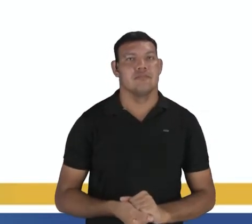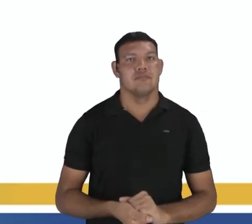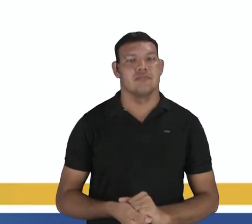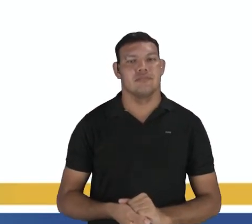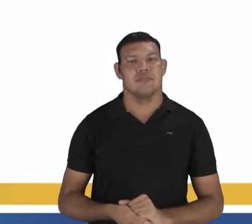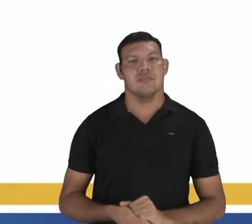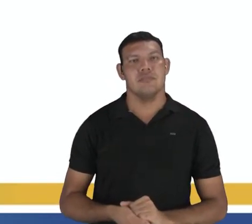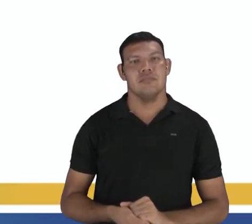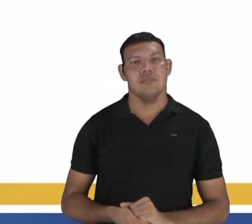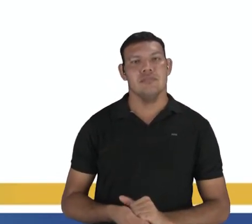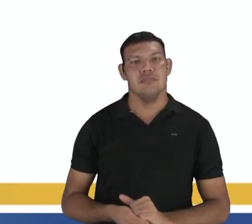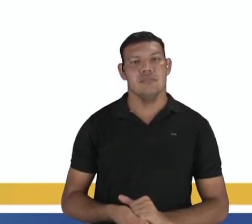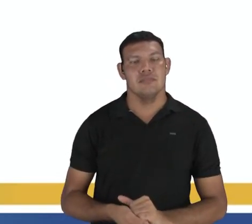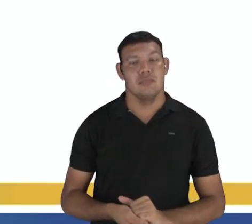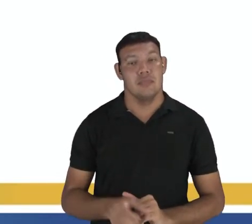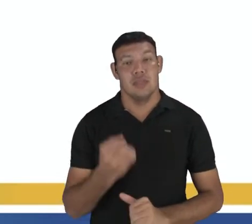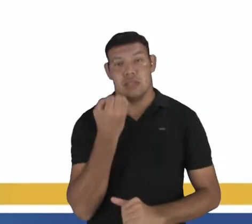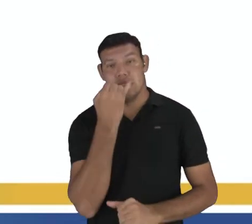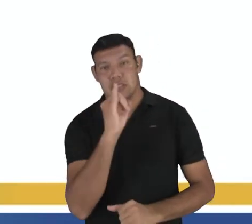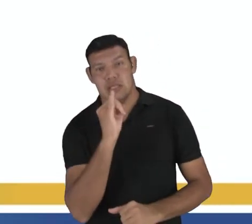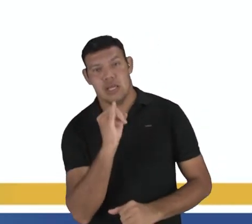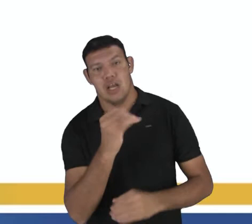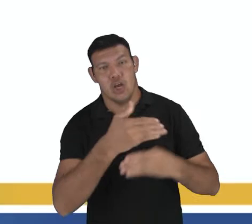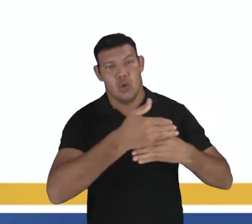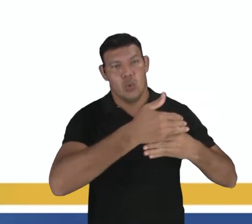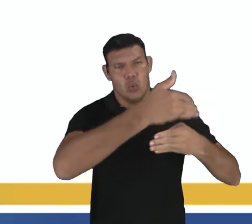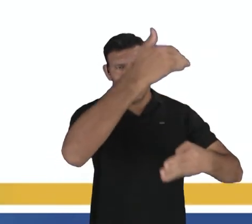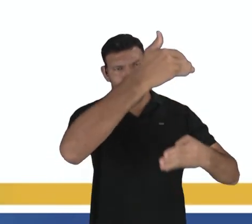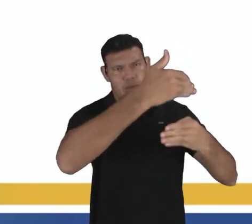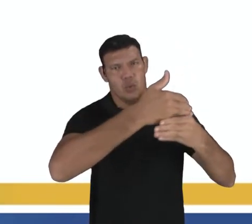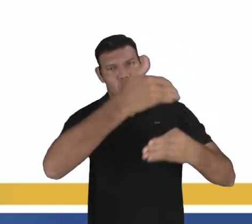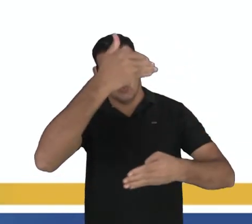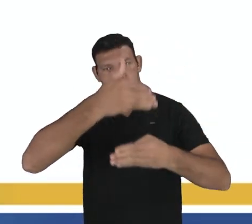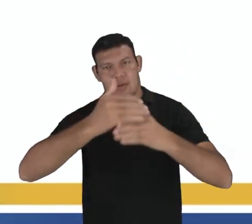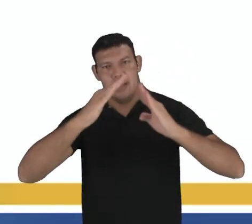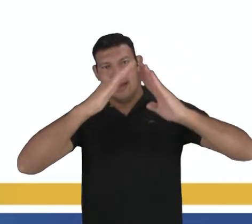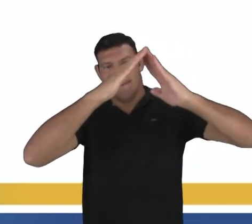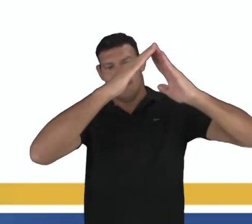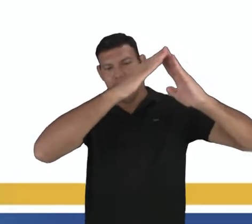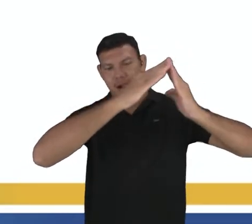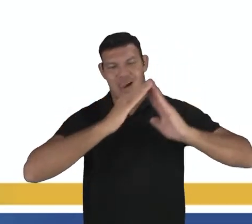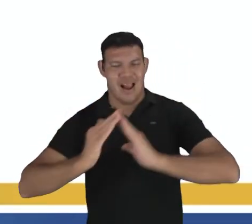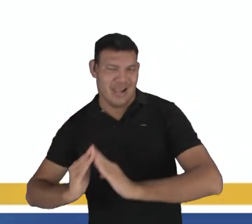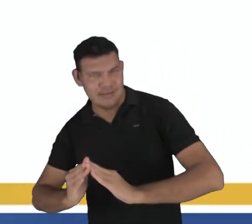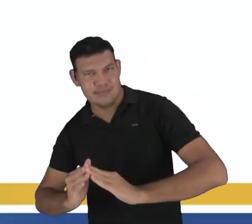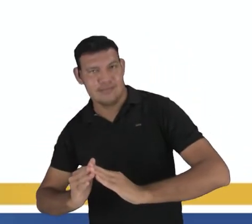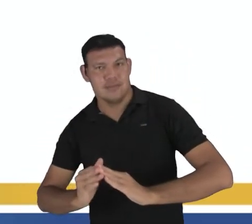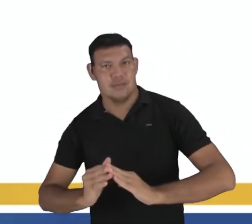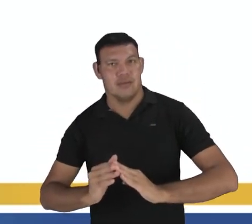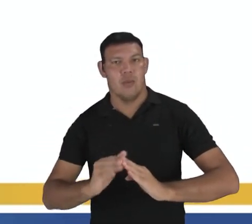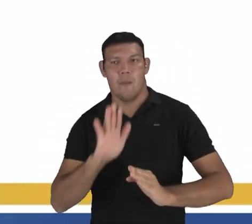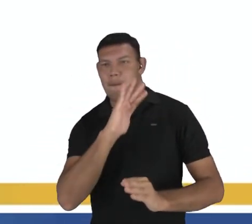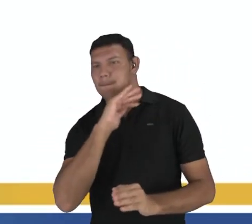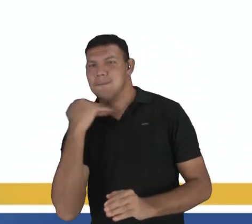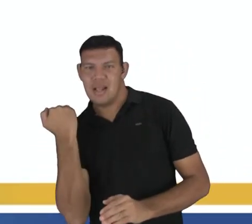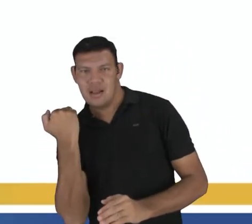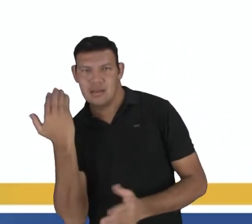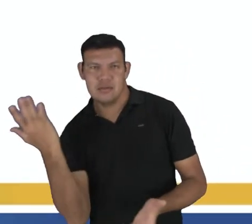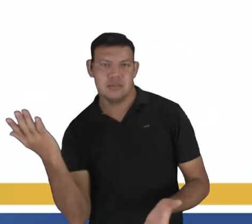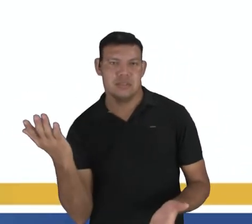Se alguém construiu uma casa, que depois essa casa veio desabar, e aí